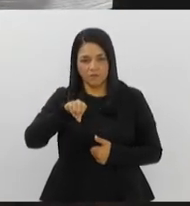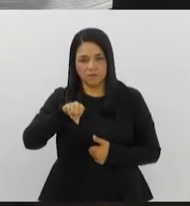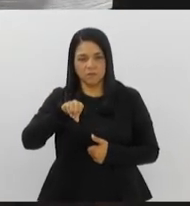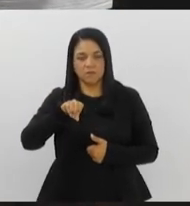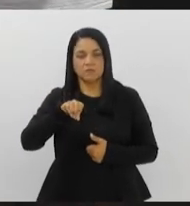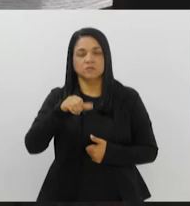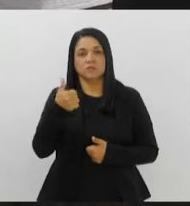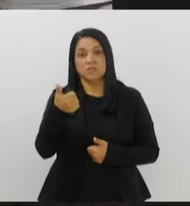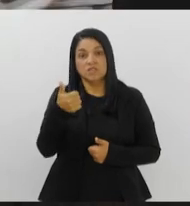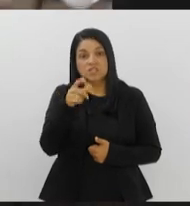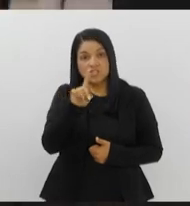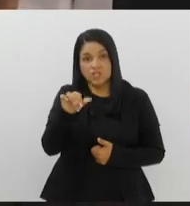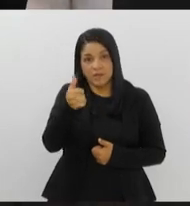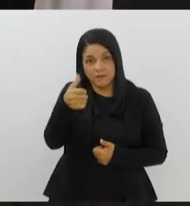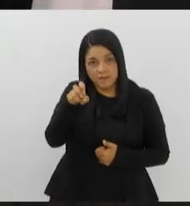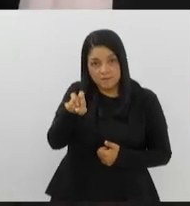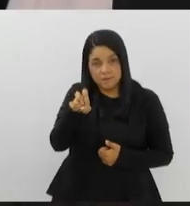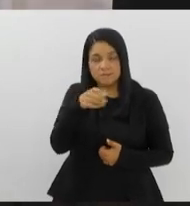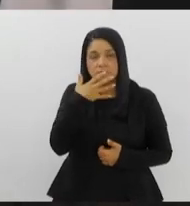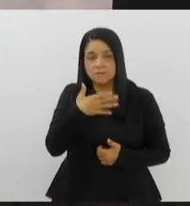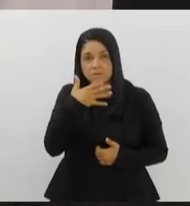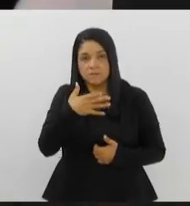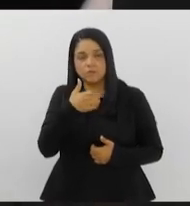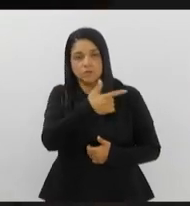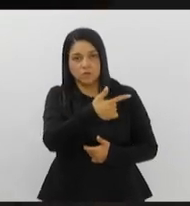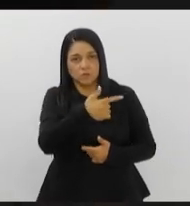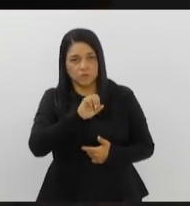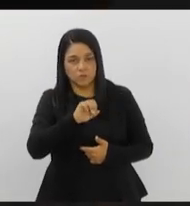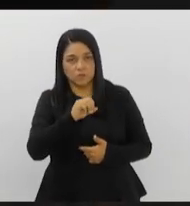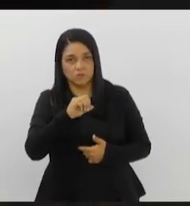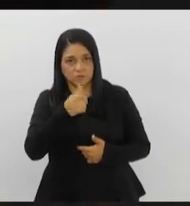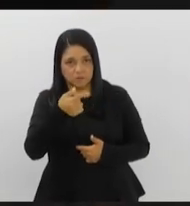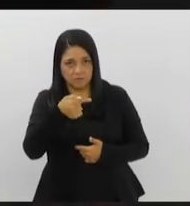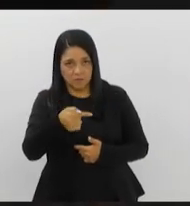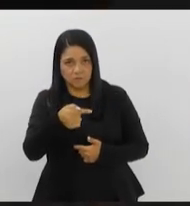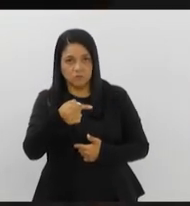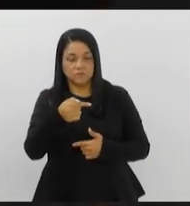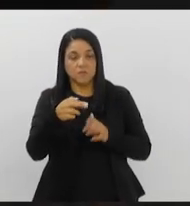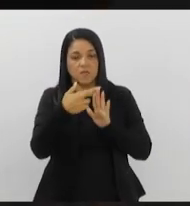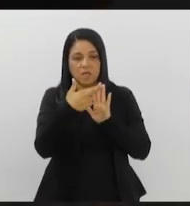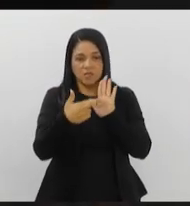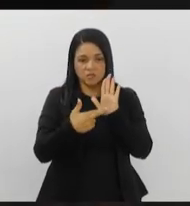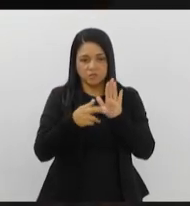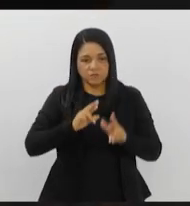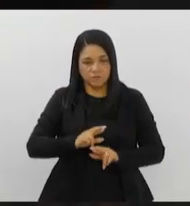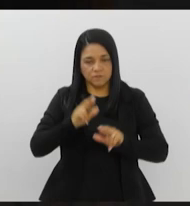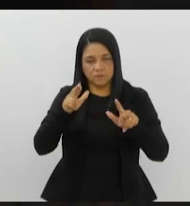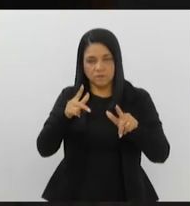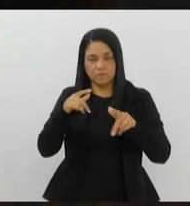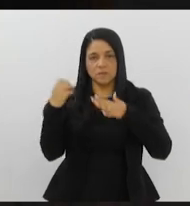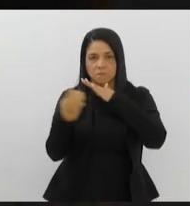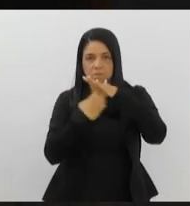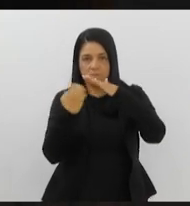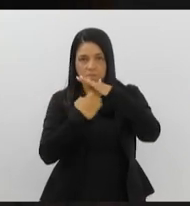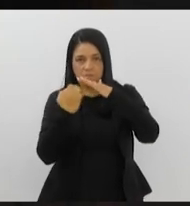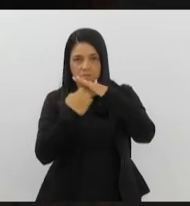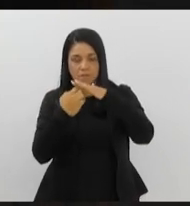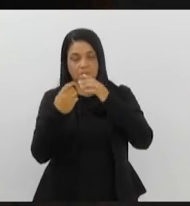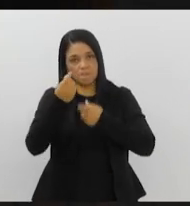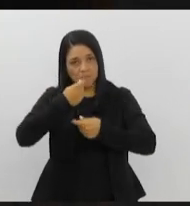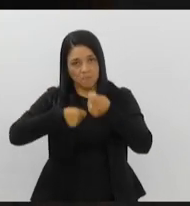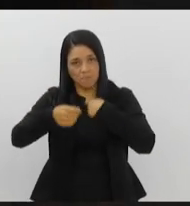de dezembro de 2017, ao regime diferenciado de tributação para empresa cuja atividade econômica